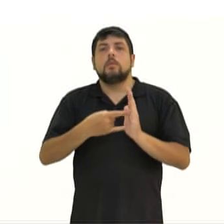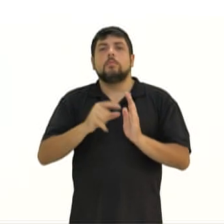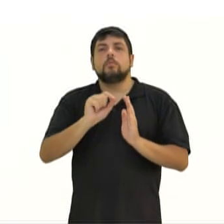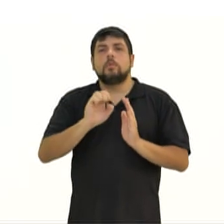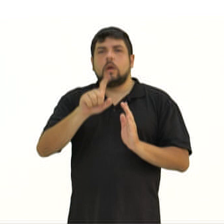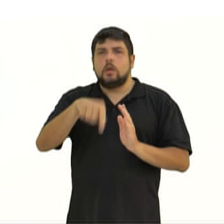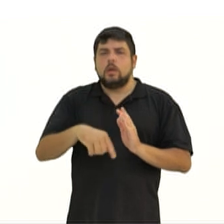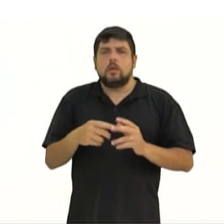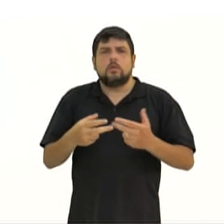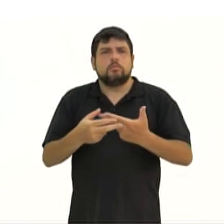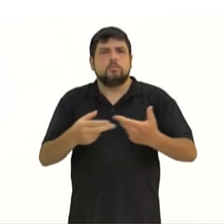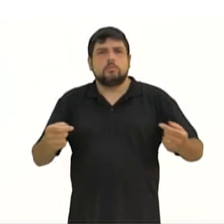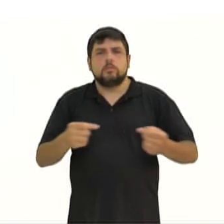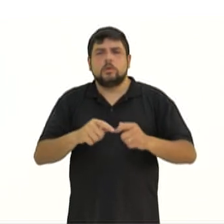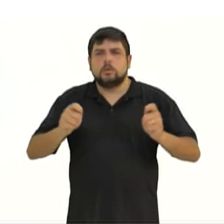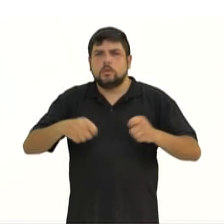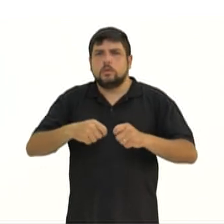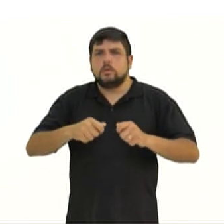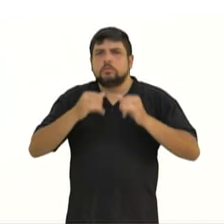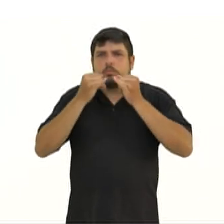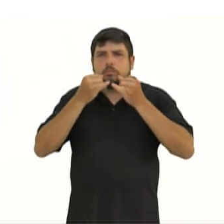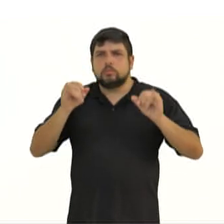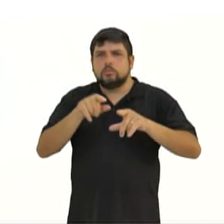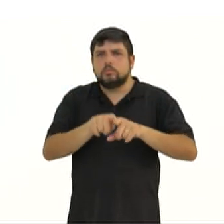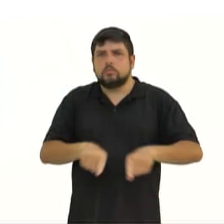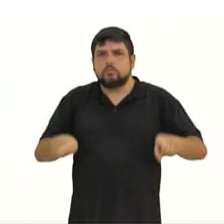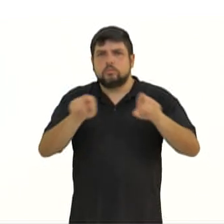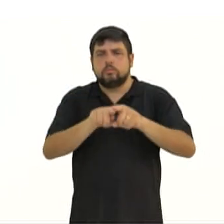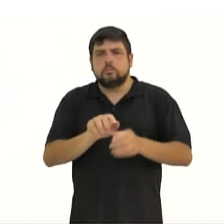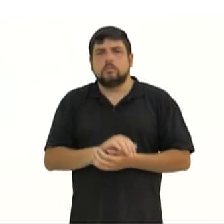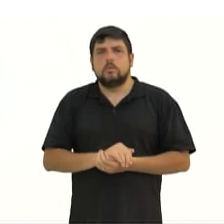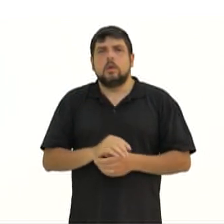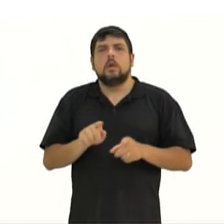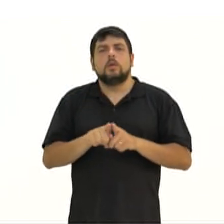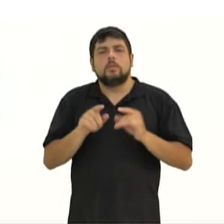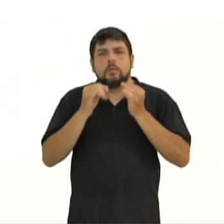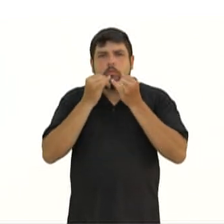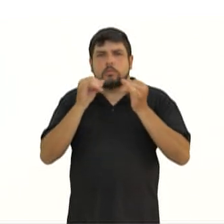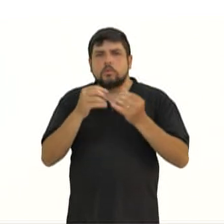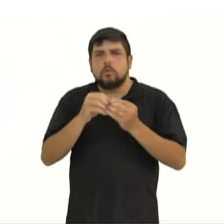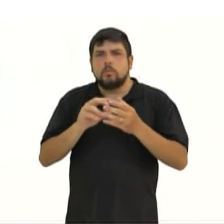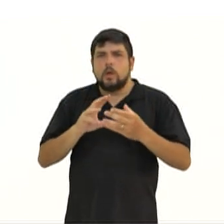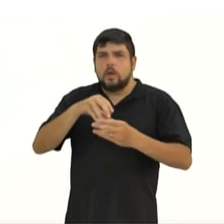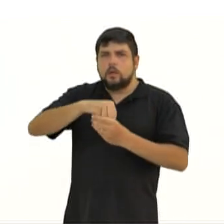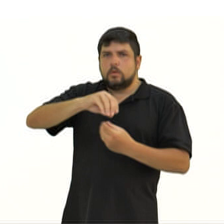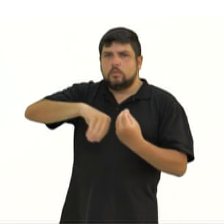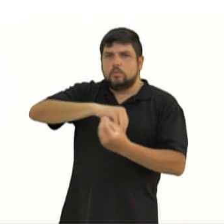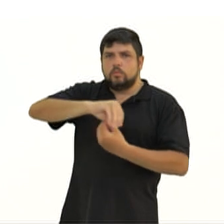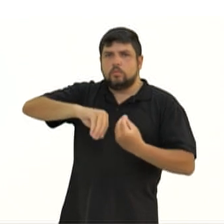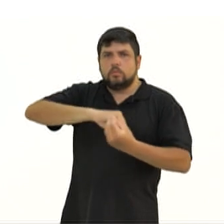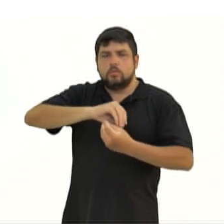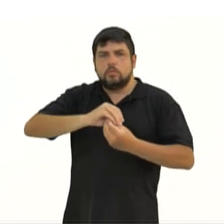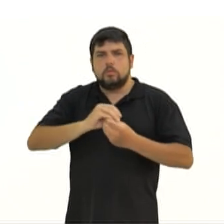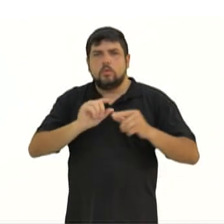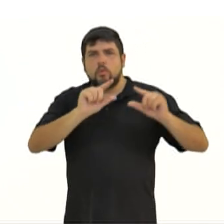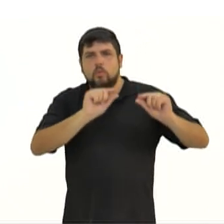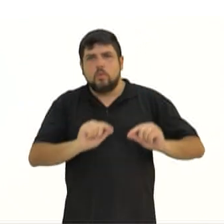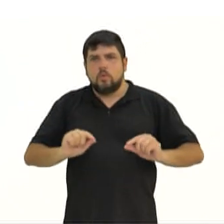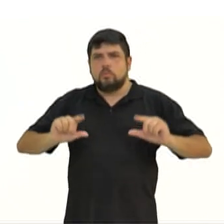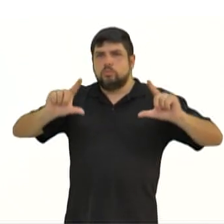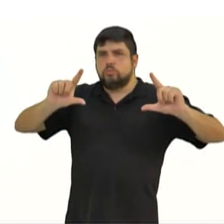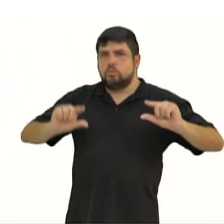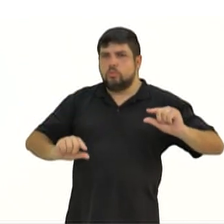dispositivos capazes de produzir corrente elétrica, energia elétrica, a partir de reações de oxidação e redução de